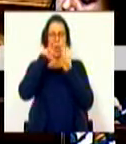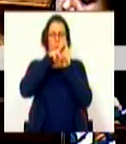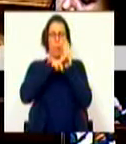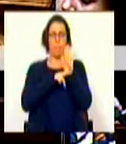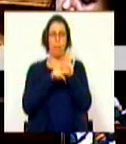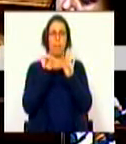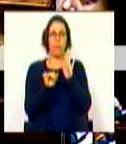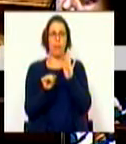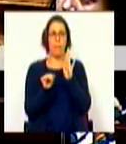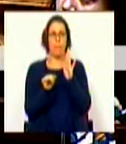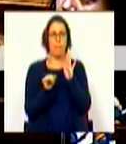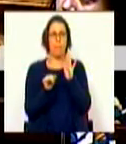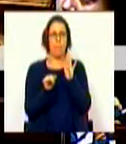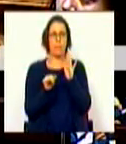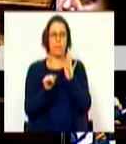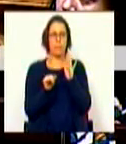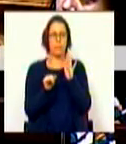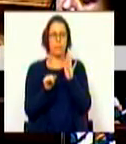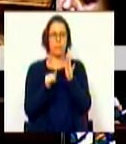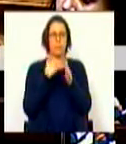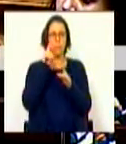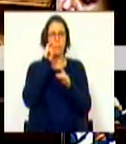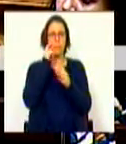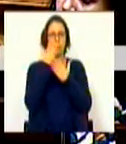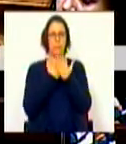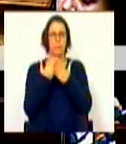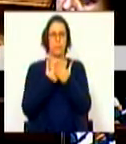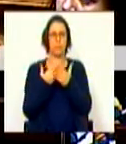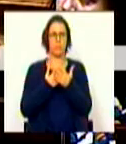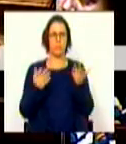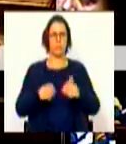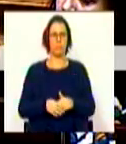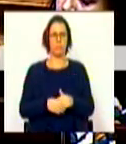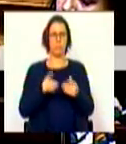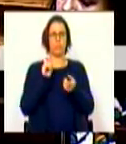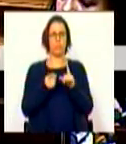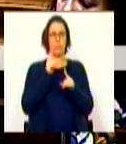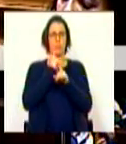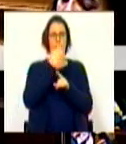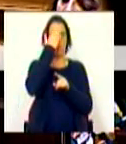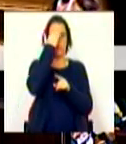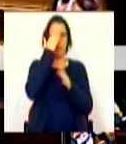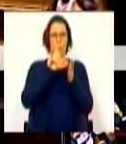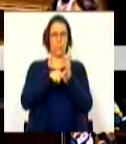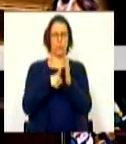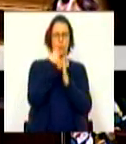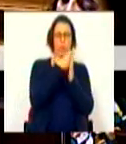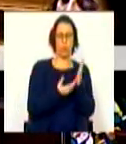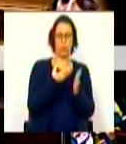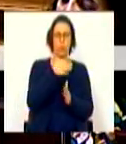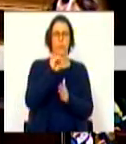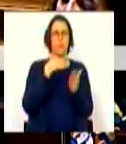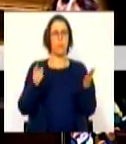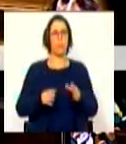regulamentar que providenciou aquilo que estava previsto no projeto de resolução do